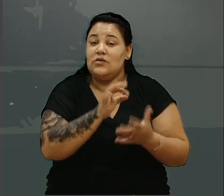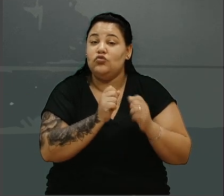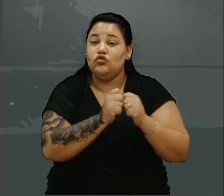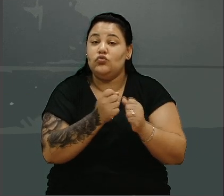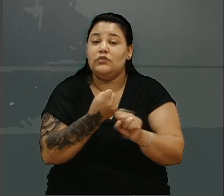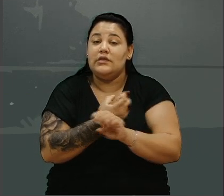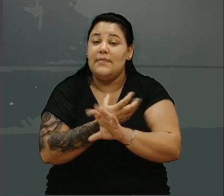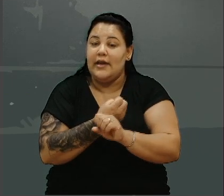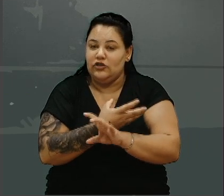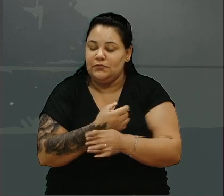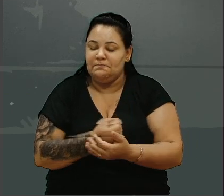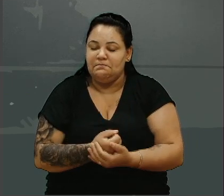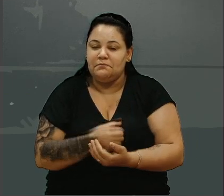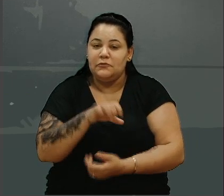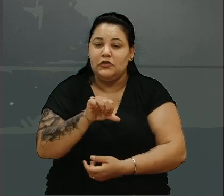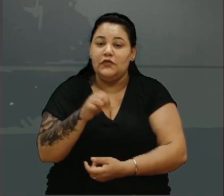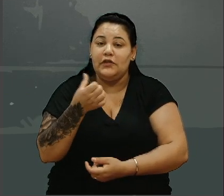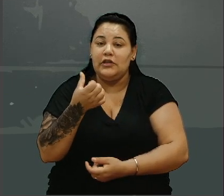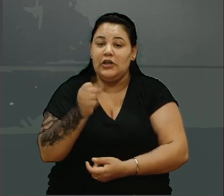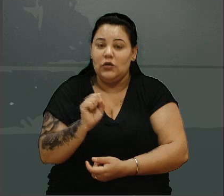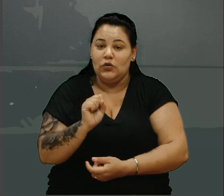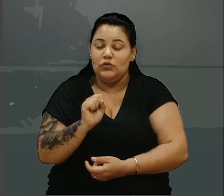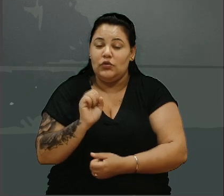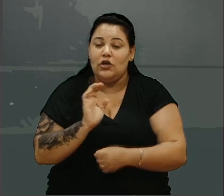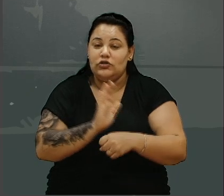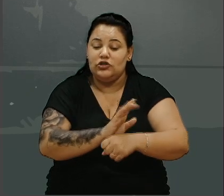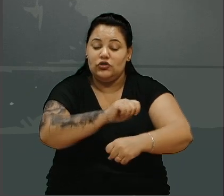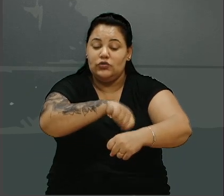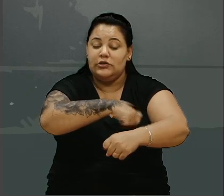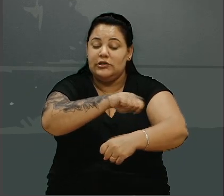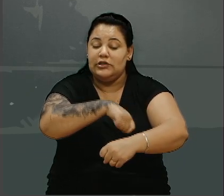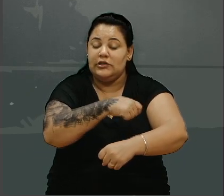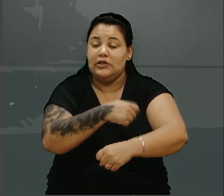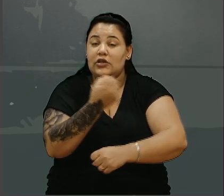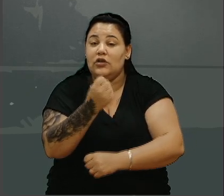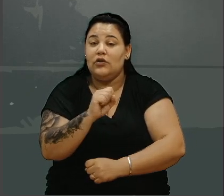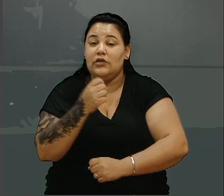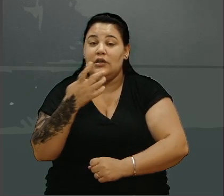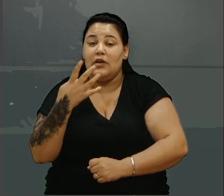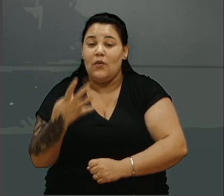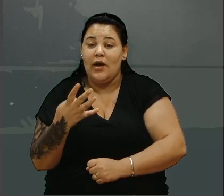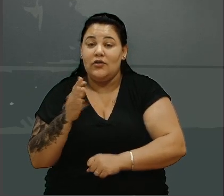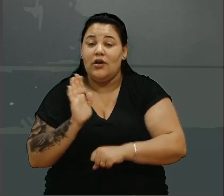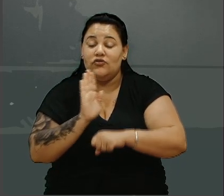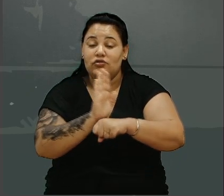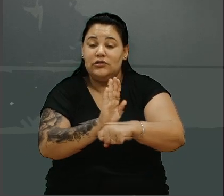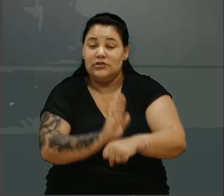98 cozinheiras, auxiliar de cozinha, e 84 auxiliares de limpeza.